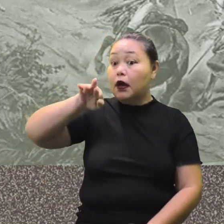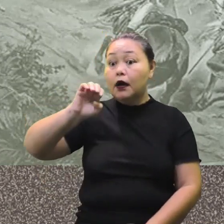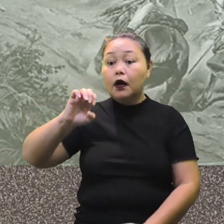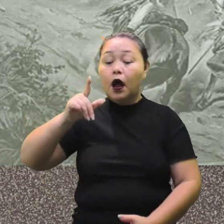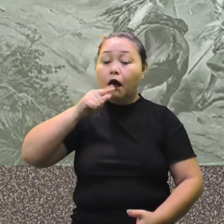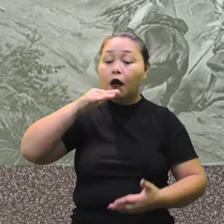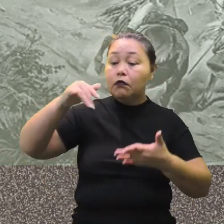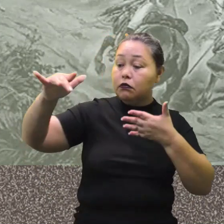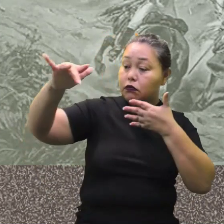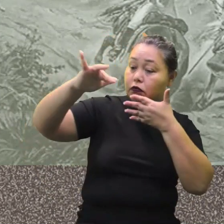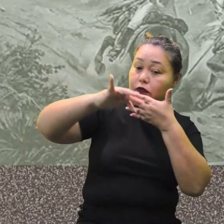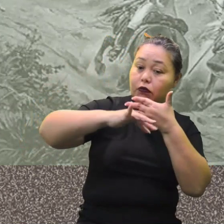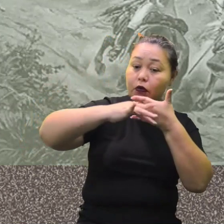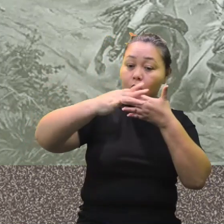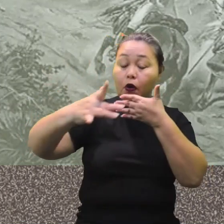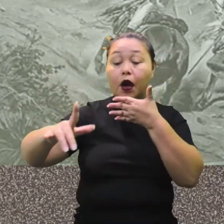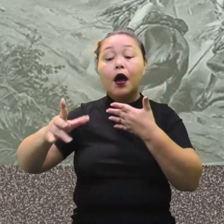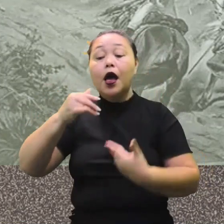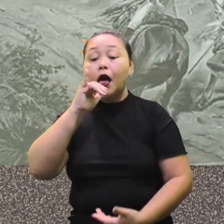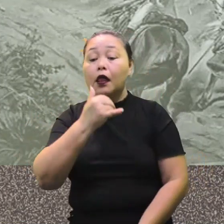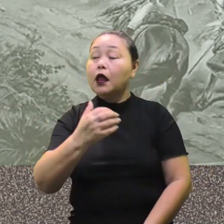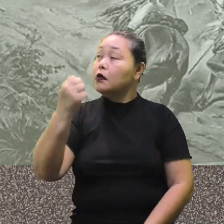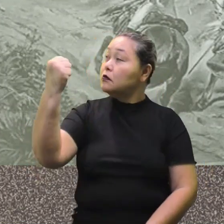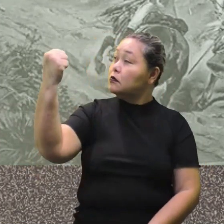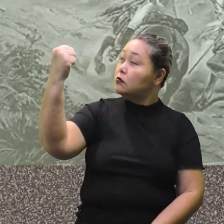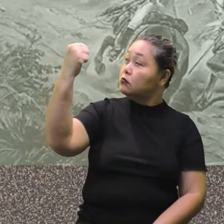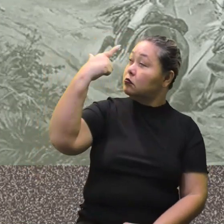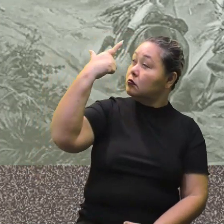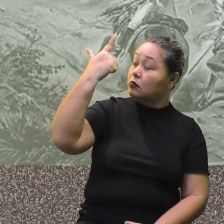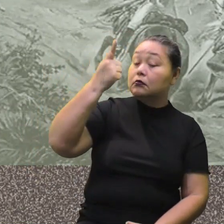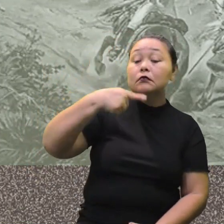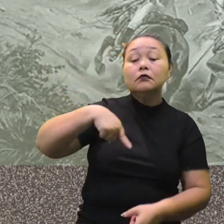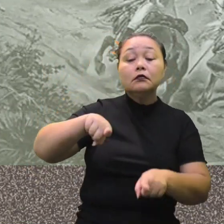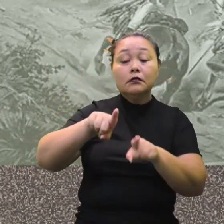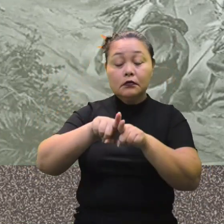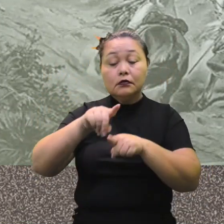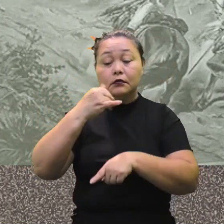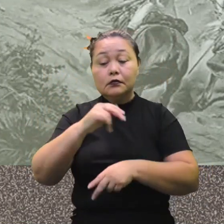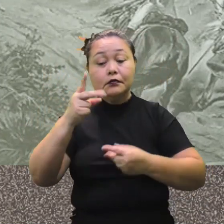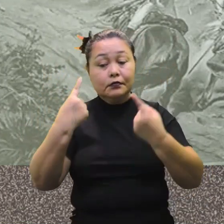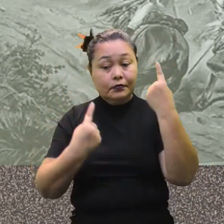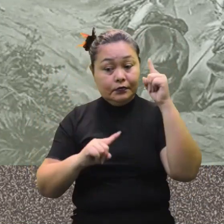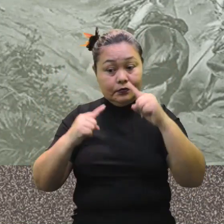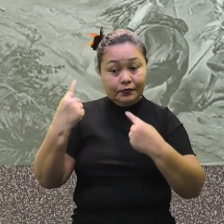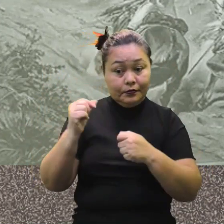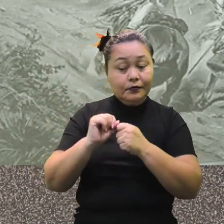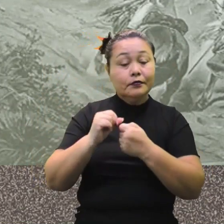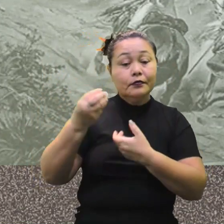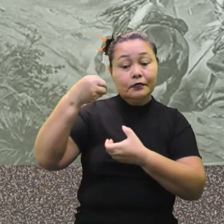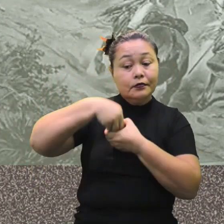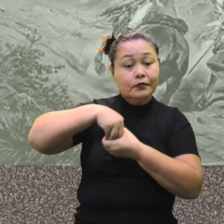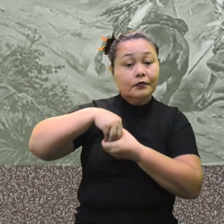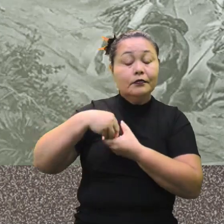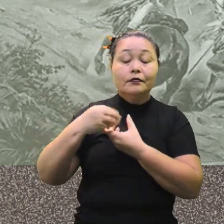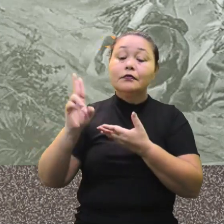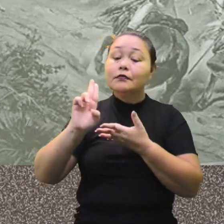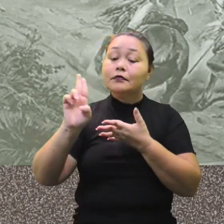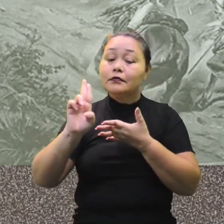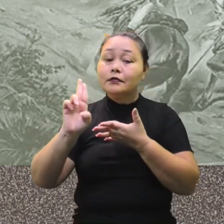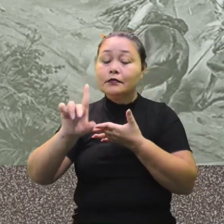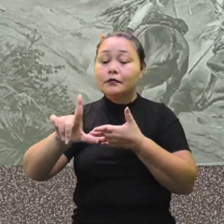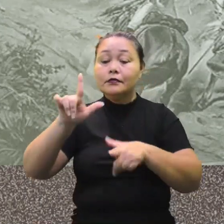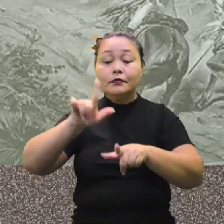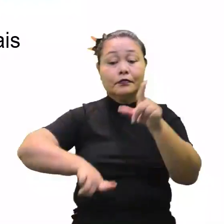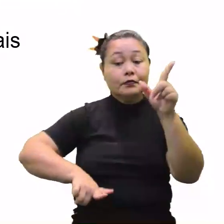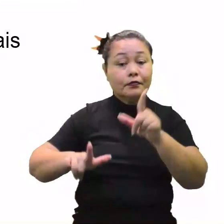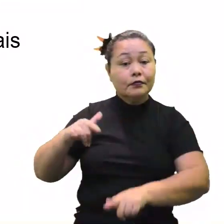energia alternativa, a energia solar é uma energia alternativa. Então, a resposta correta dessa questão aí é